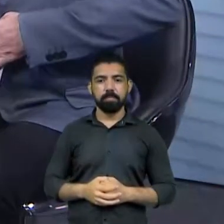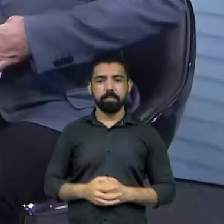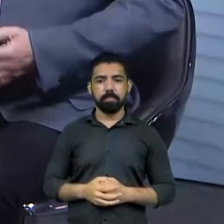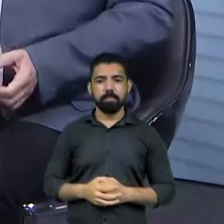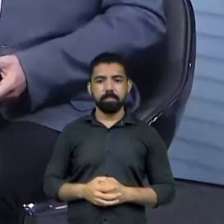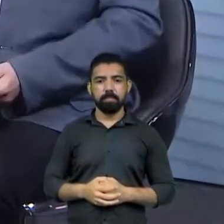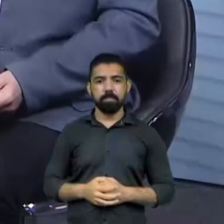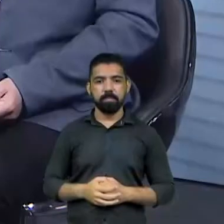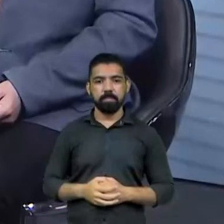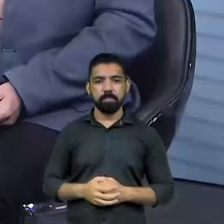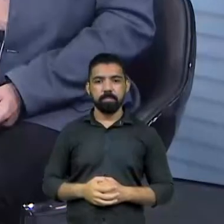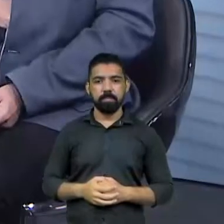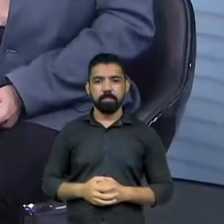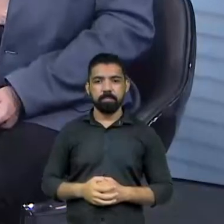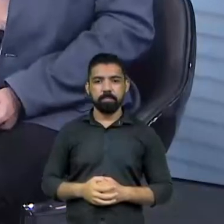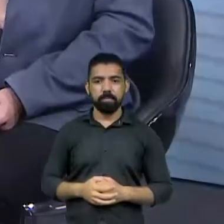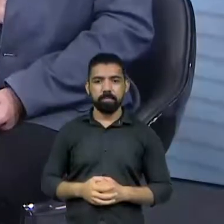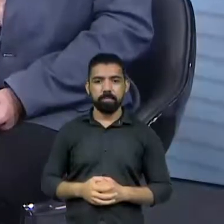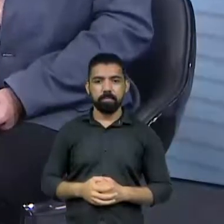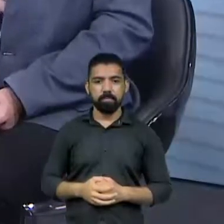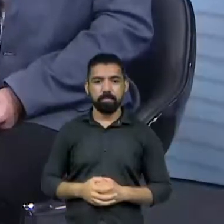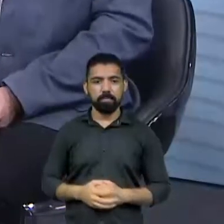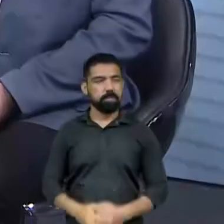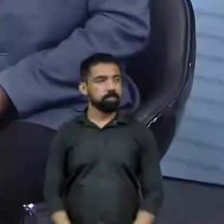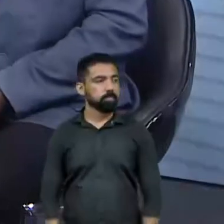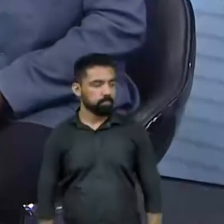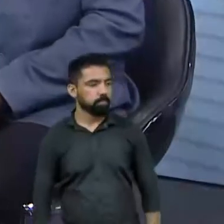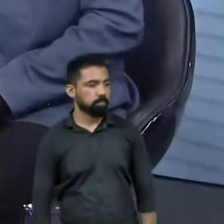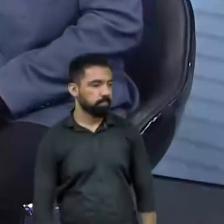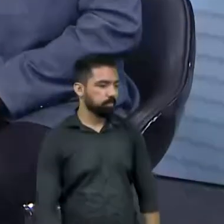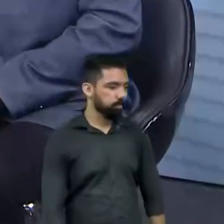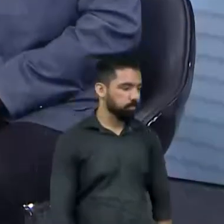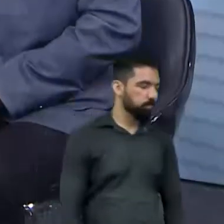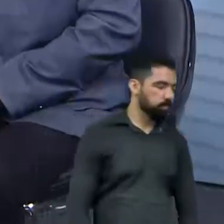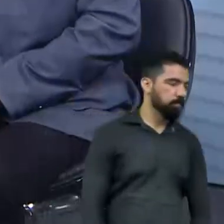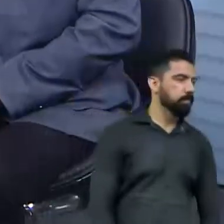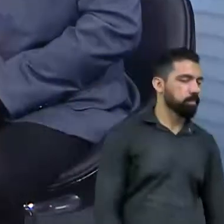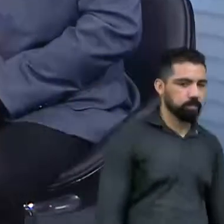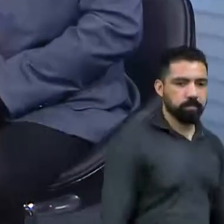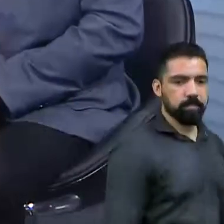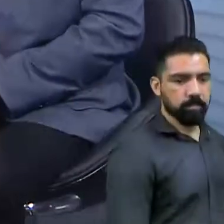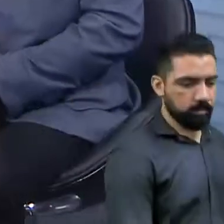tchau Opa foi show coisa boa tranquilo